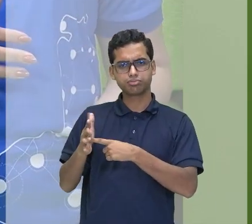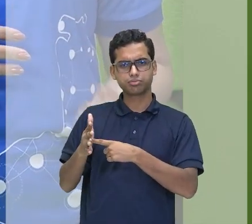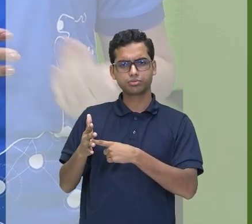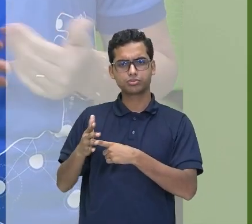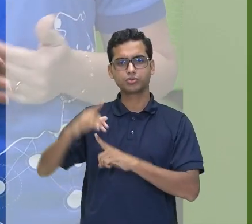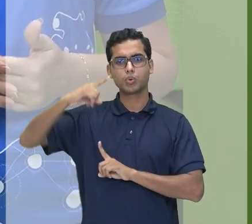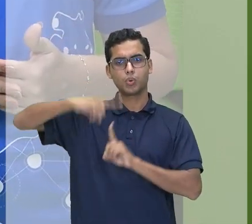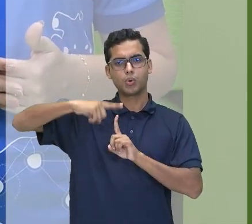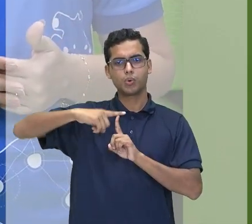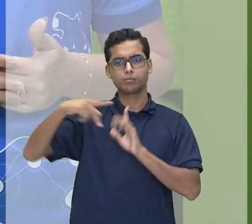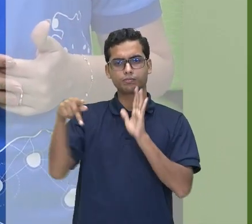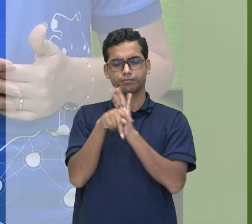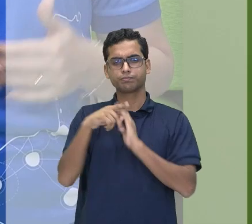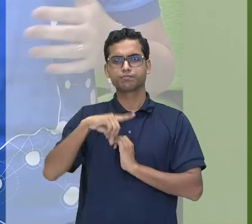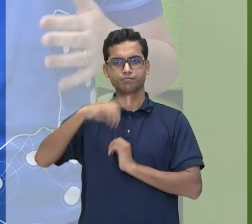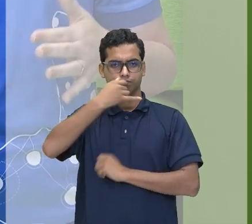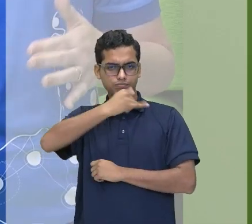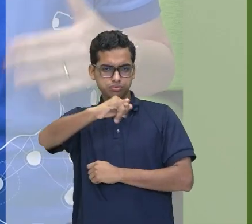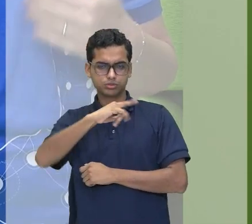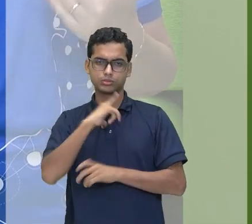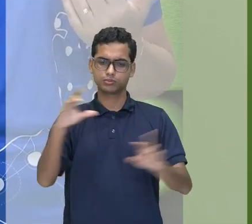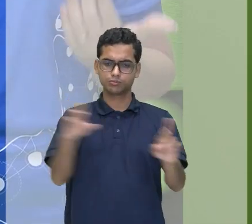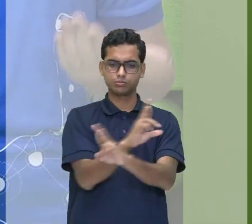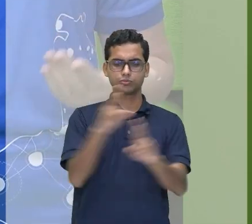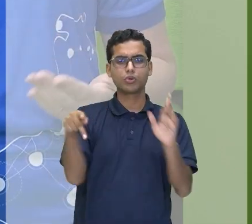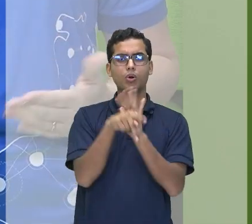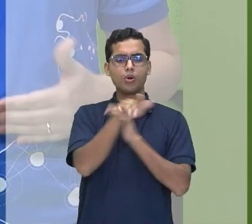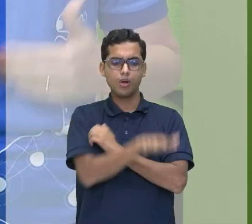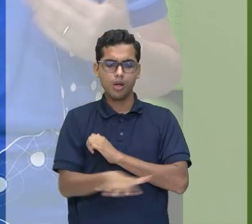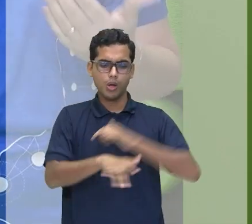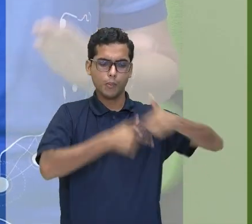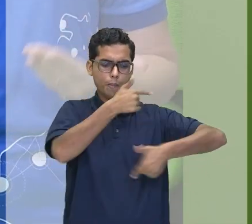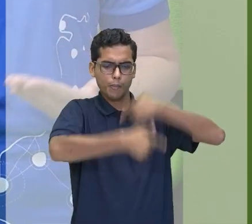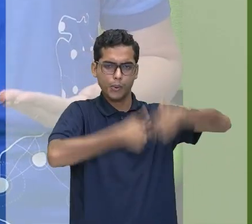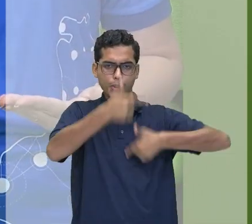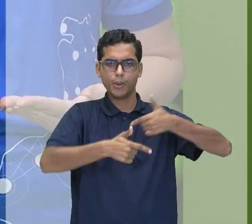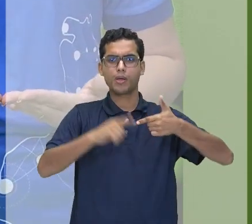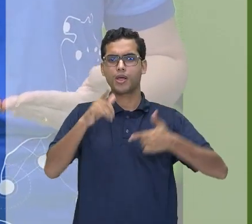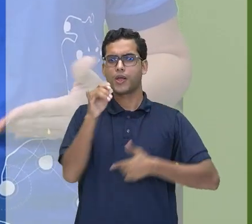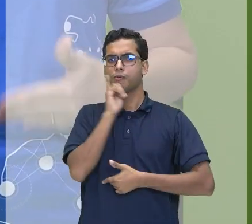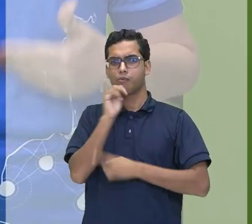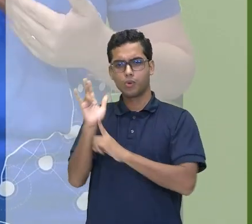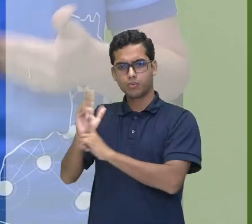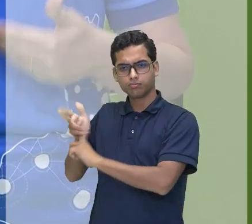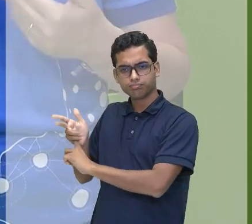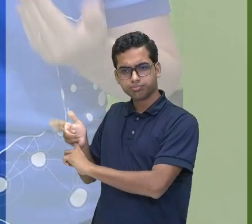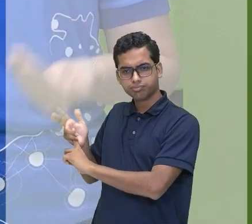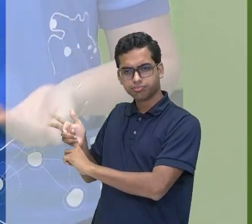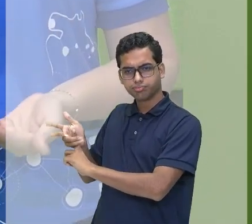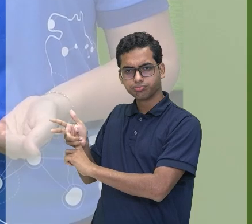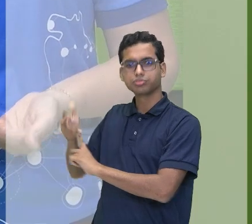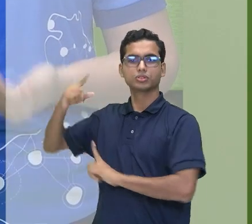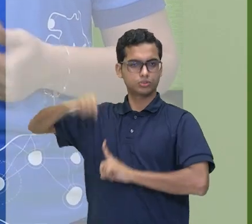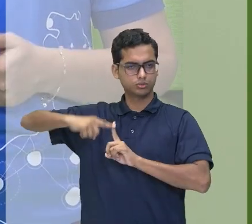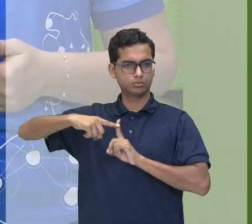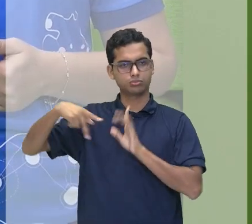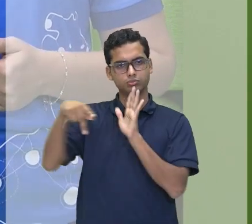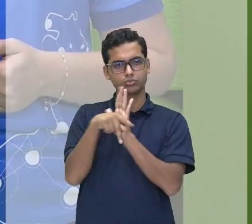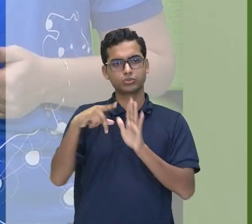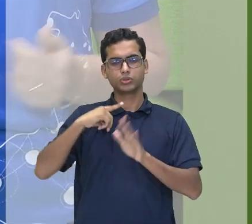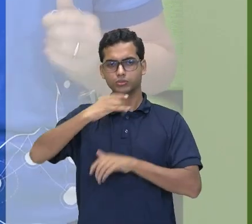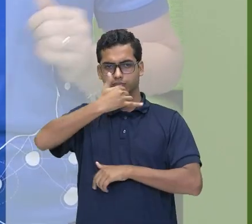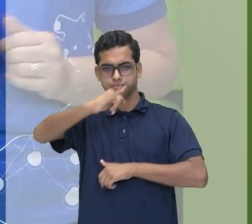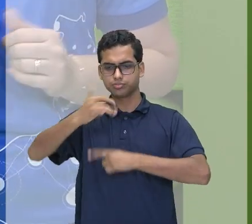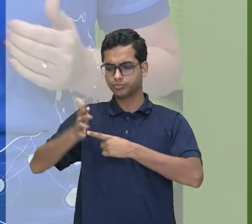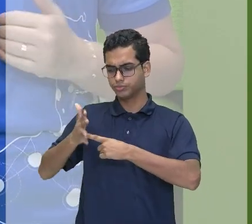Que se relaciona à produção de trabalho. Então, no caso aí de uma hélice girando, né, é uma forma de gerar energia